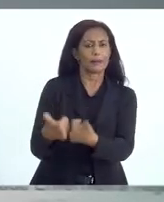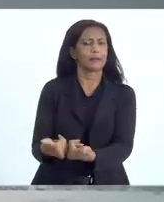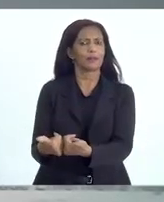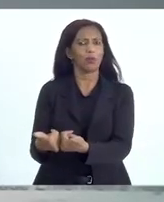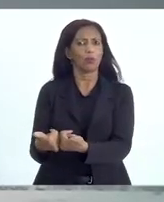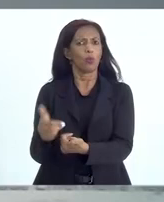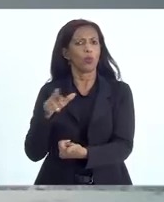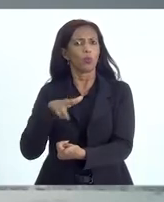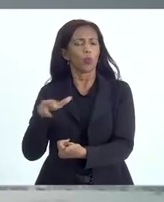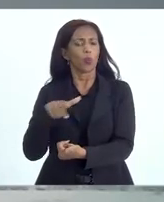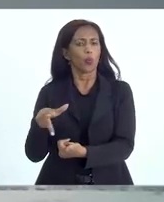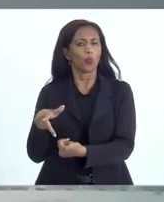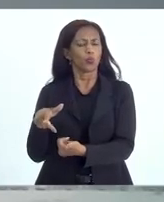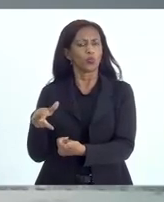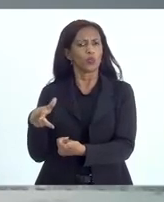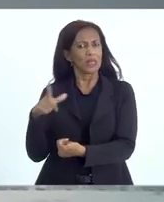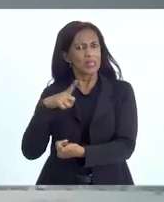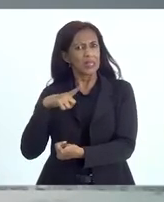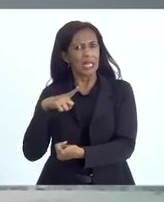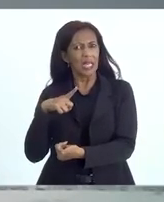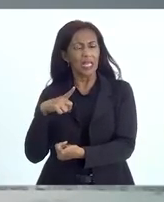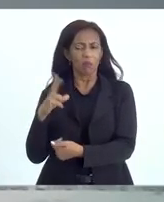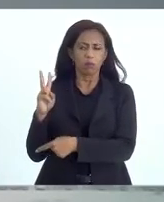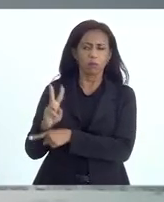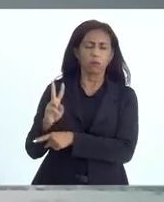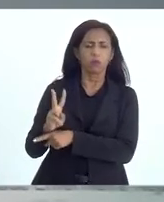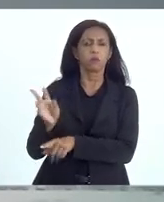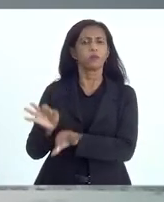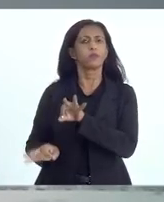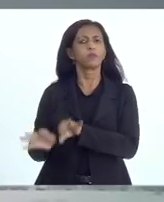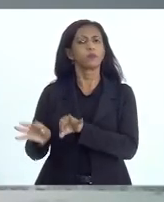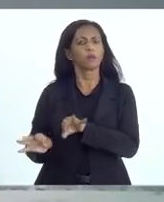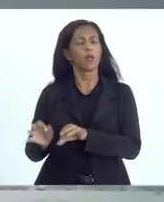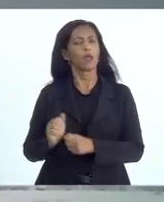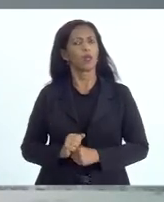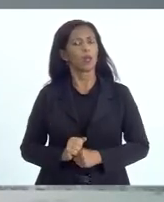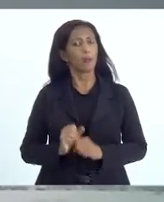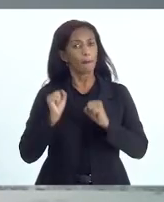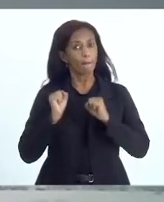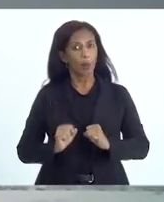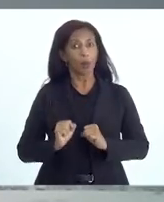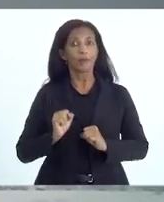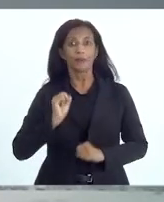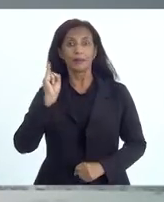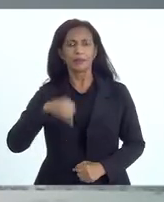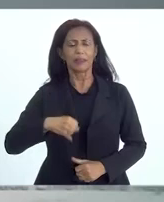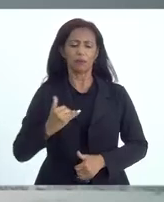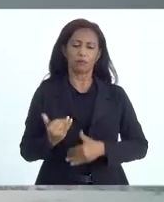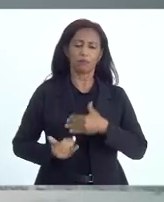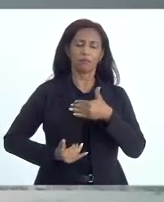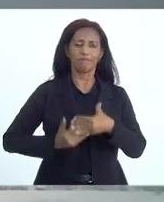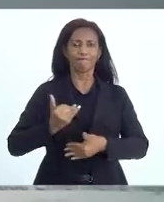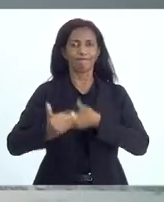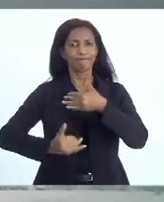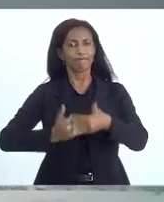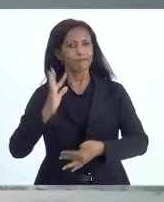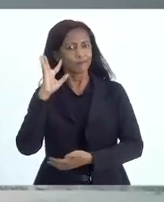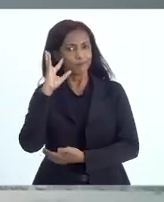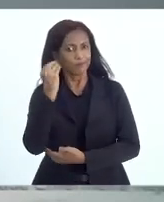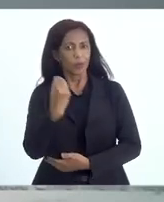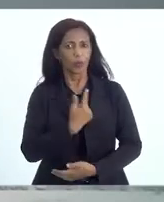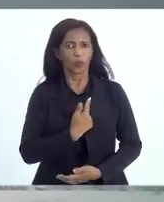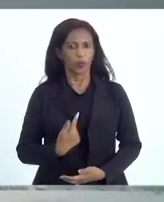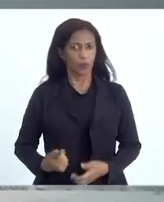improbidade administrativa tem respaldo jurídico e a gente pode sim avançar né numa decisão